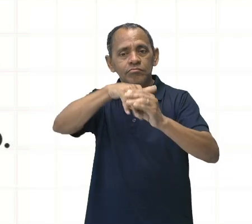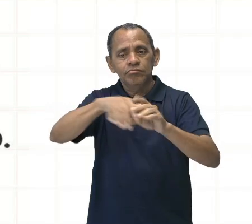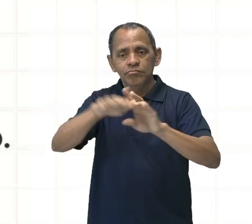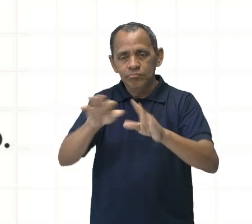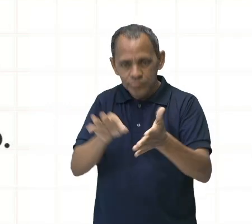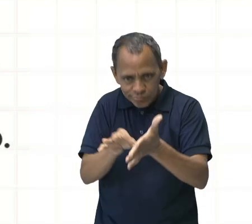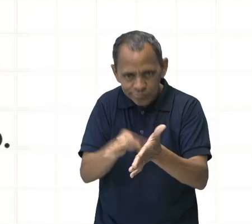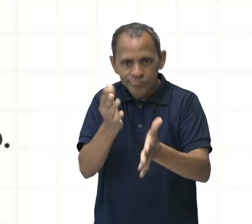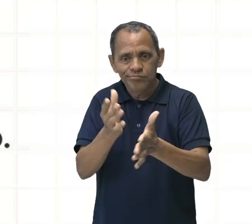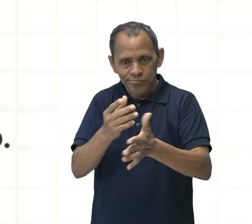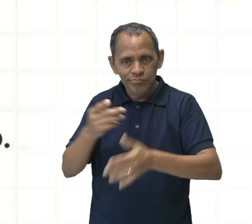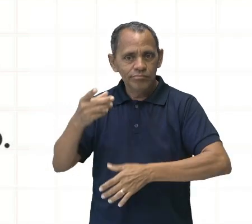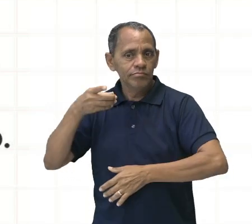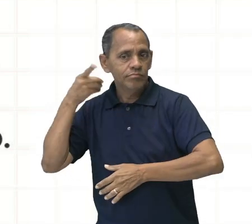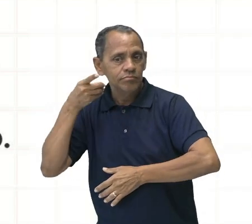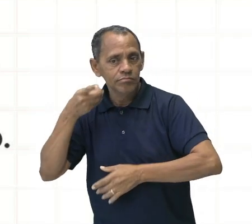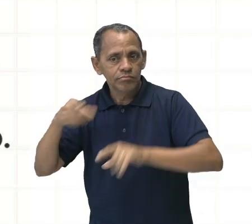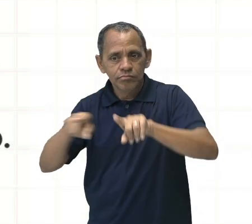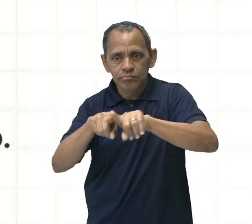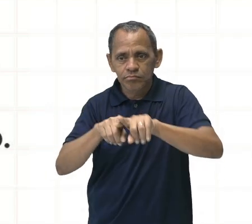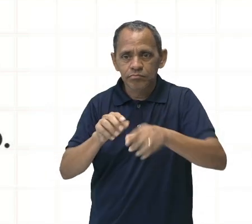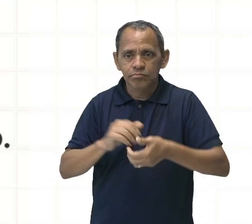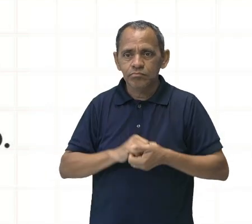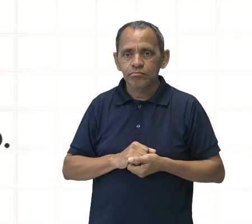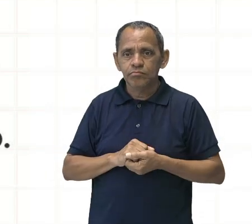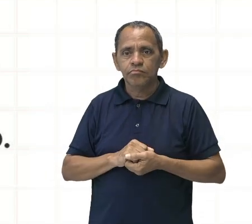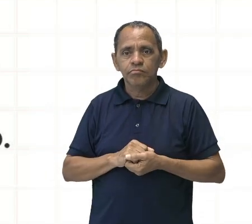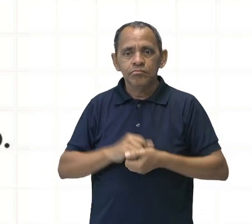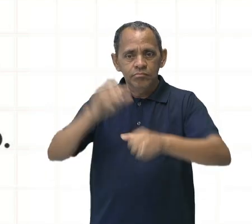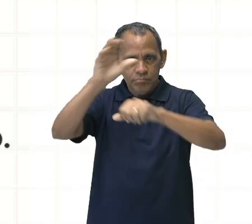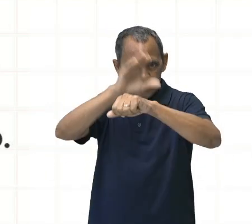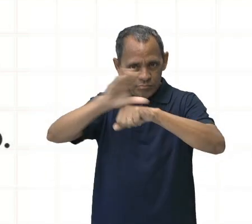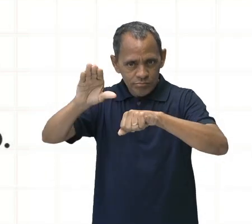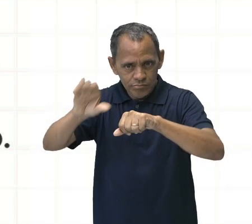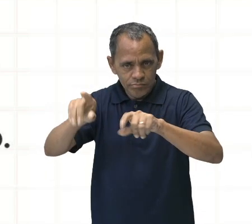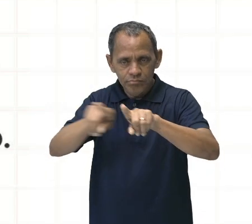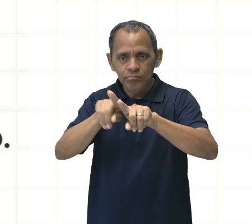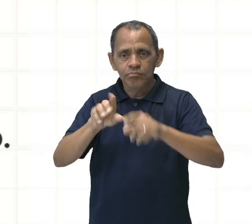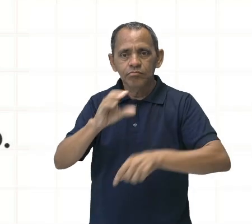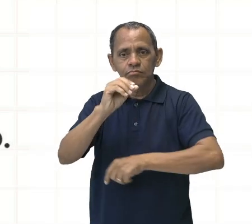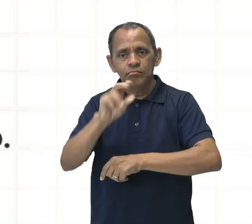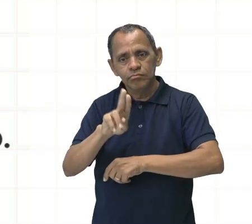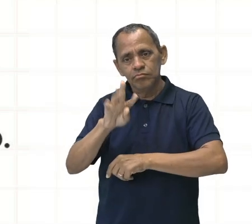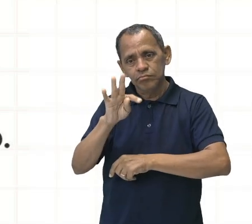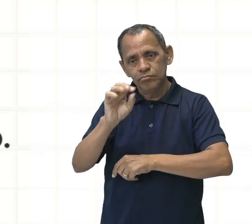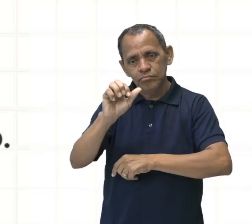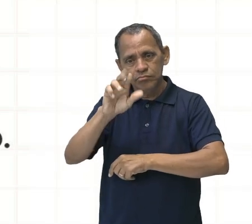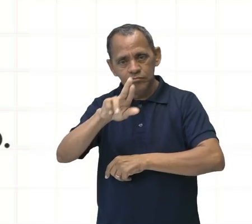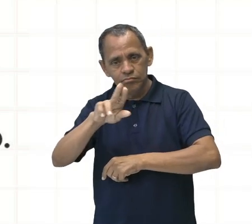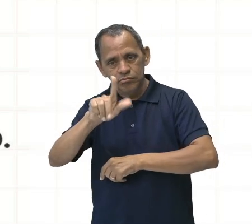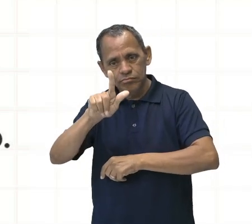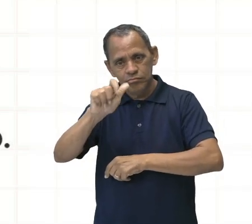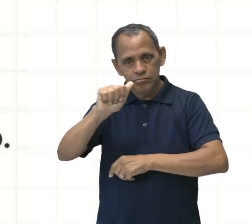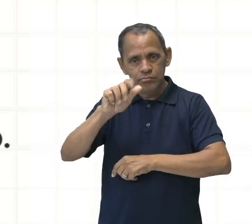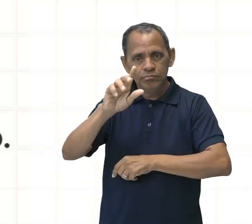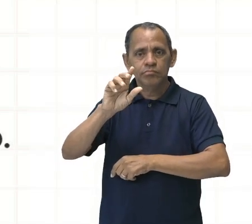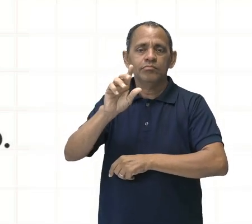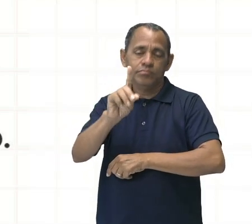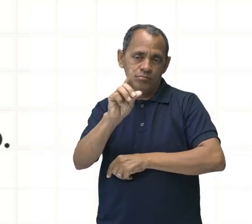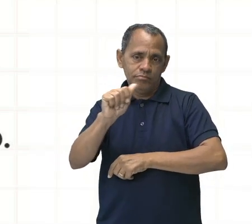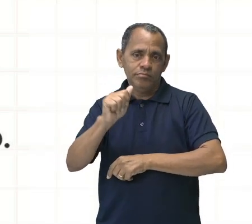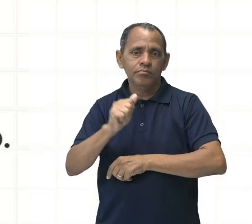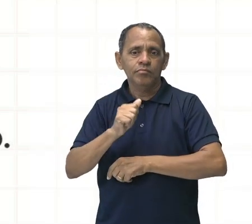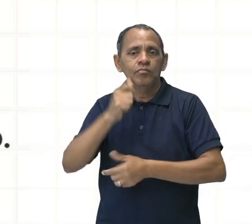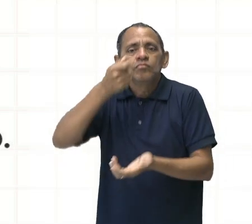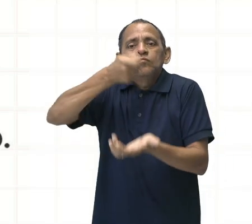mesmos deputados constituintes. Quando uma Constituição ela é outorgada, quer dizer que ela foi imposta pelo governante. Ela